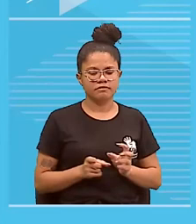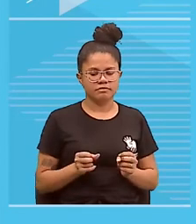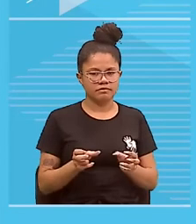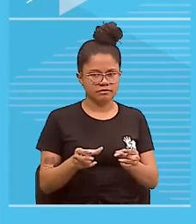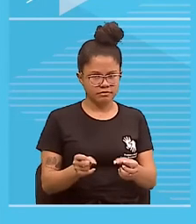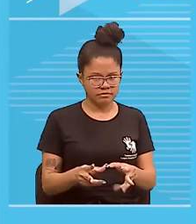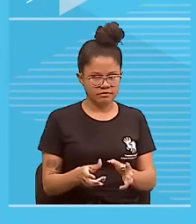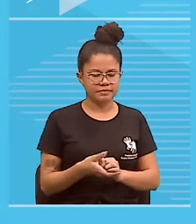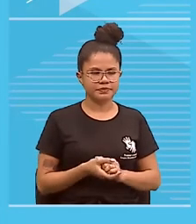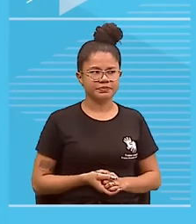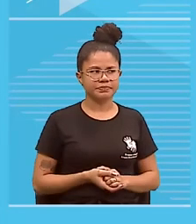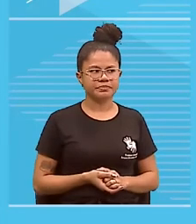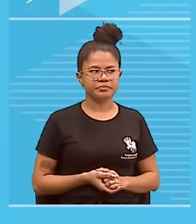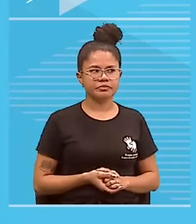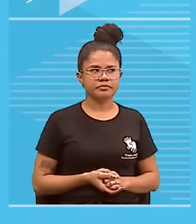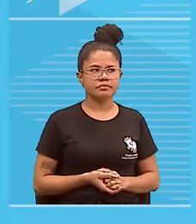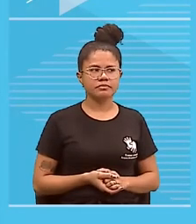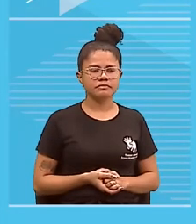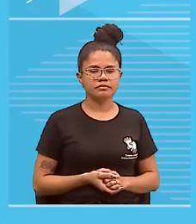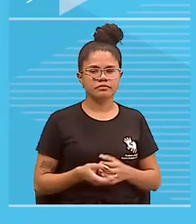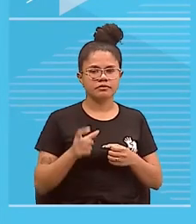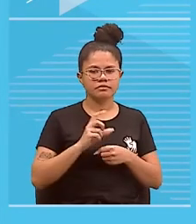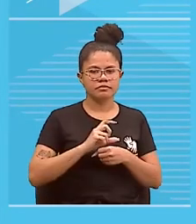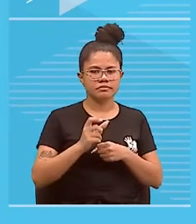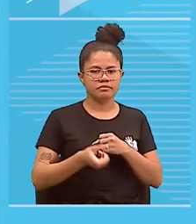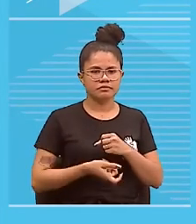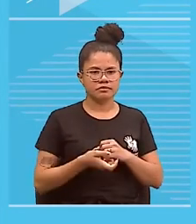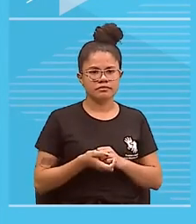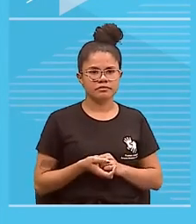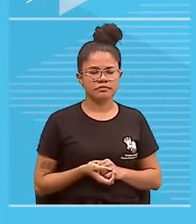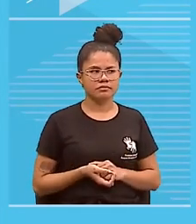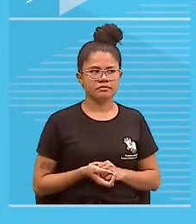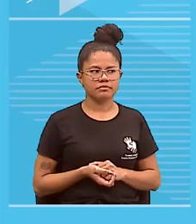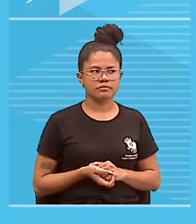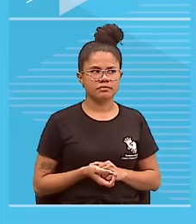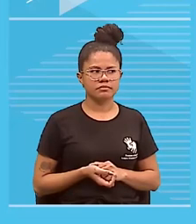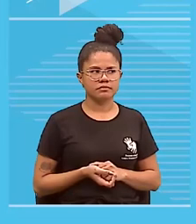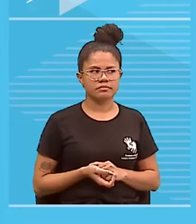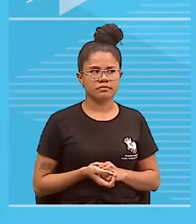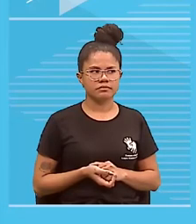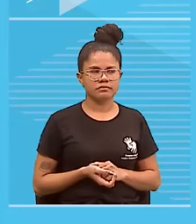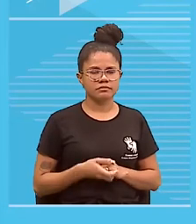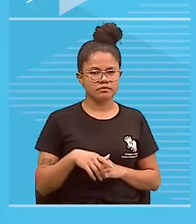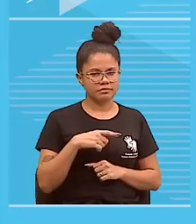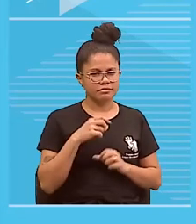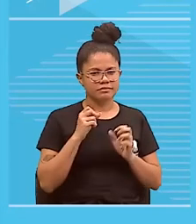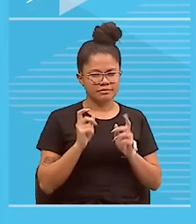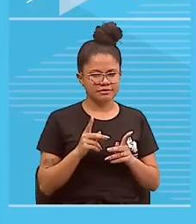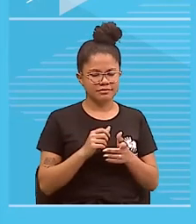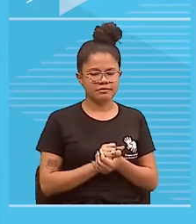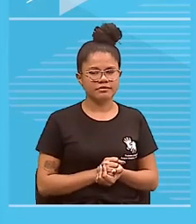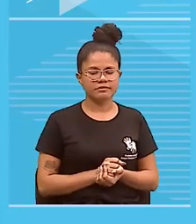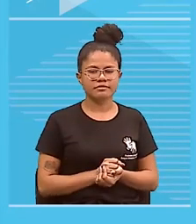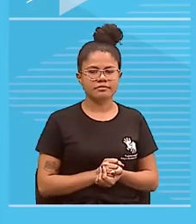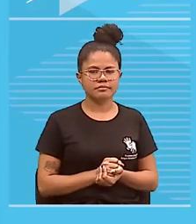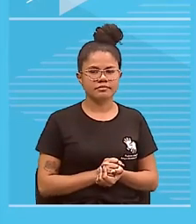que geralmente é na parede celular o que que eles fazem parte né mas